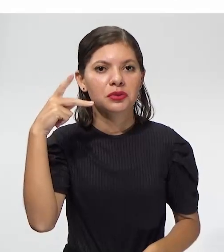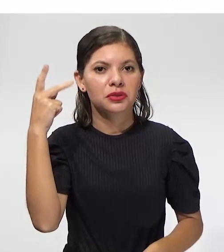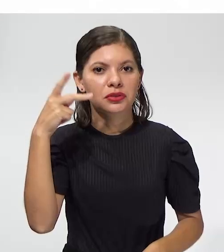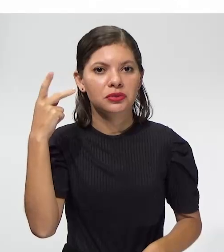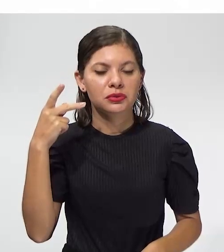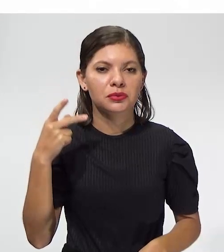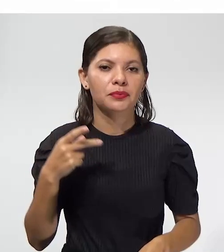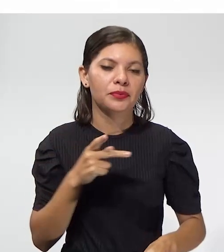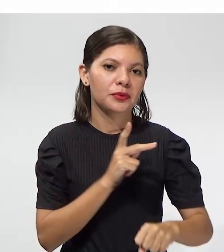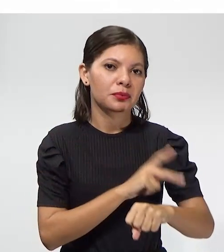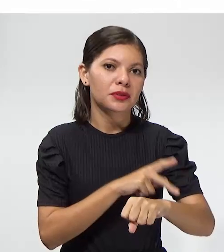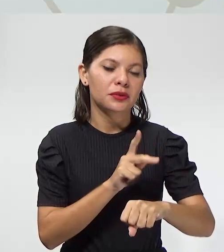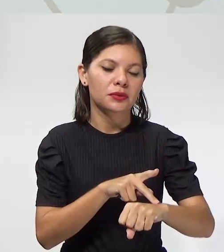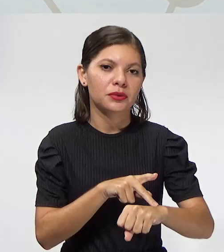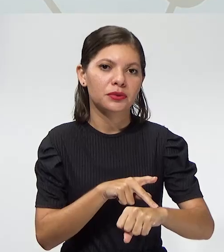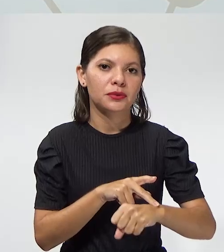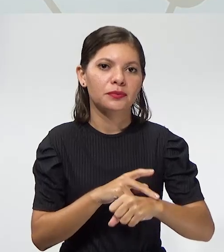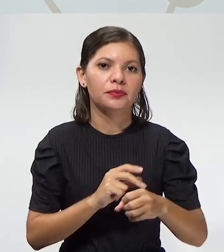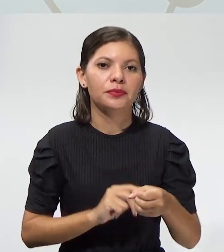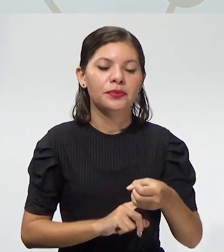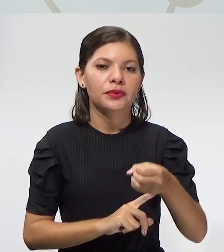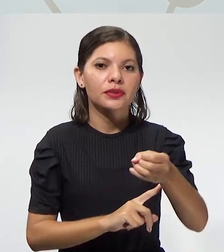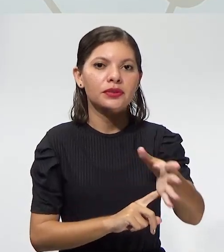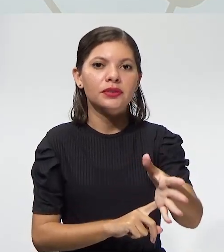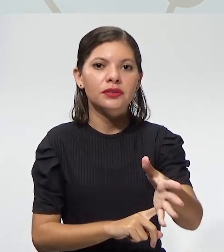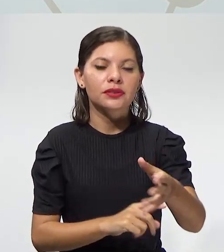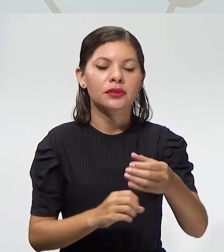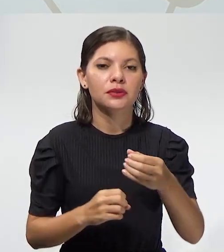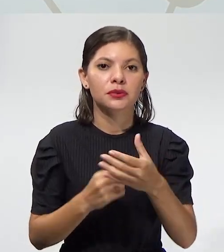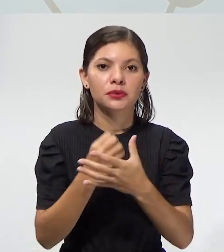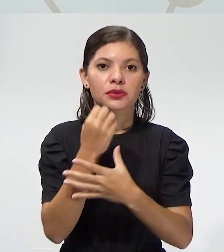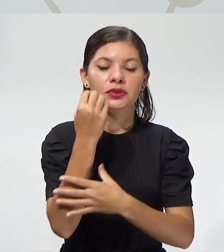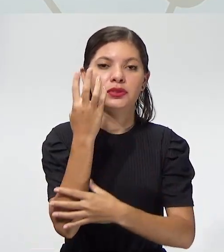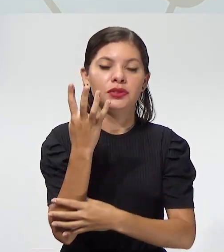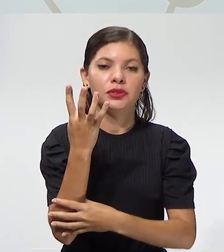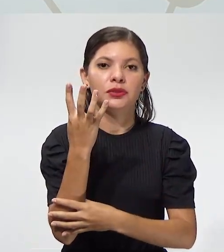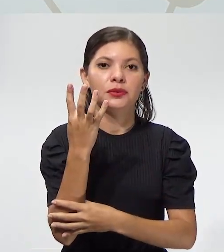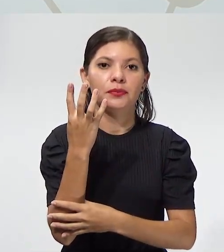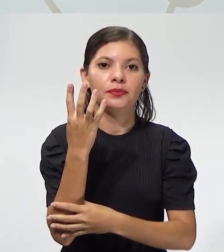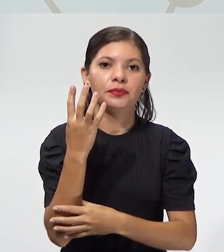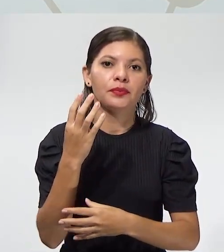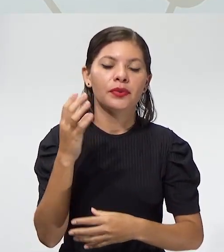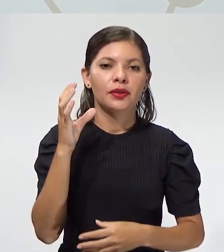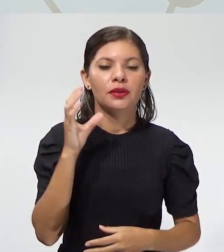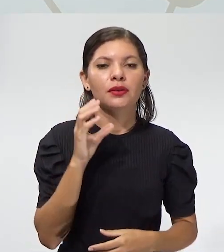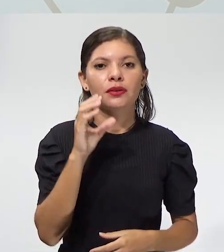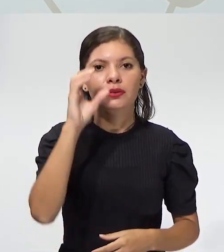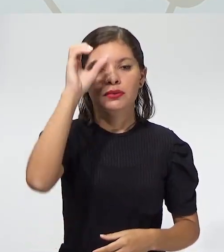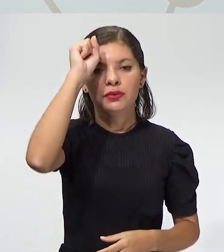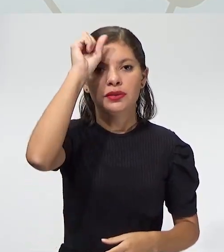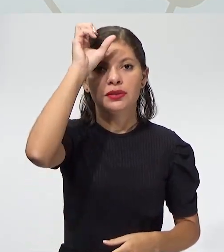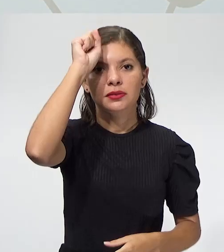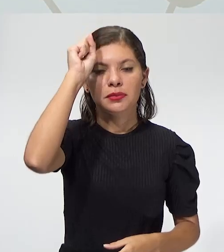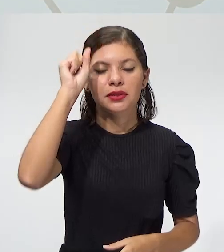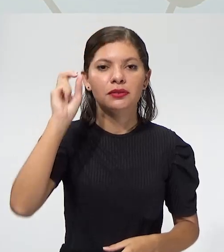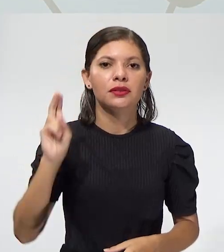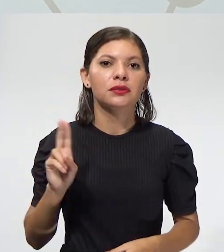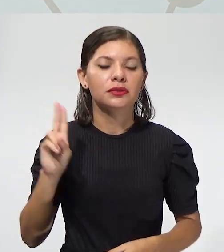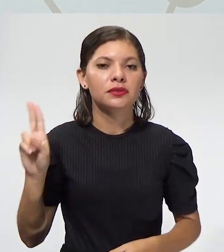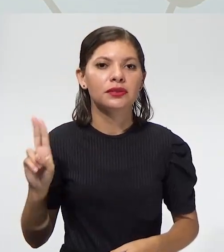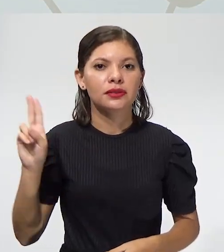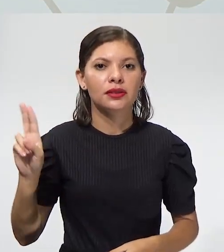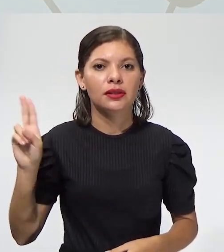projeto político-pedagógico. Pessoal, a extensão ela surgiu como uma forma de levar o conhecimento